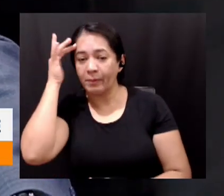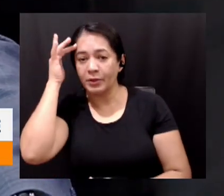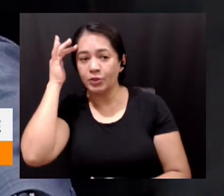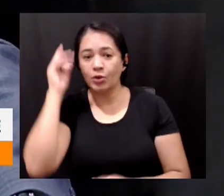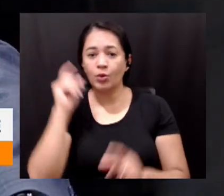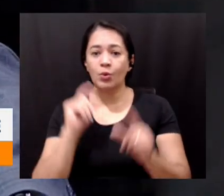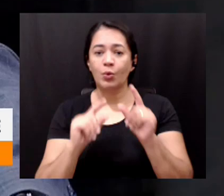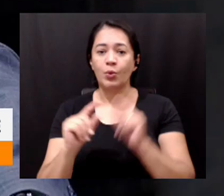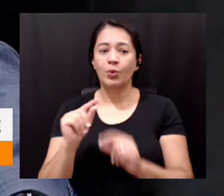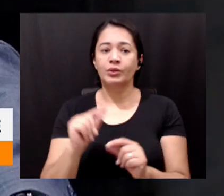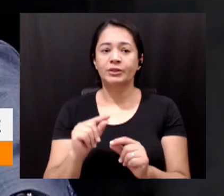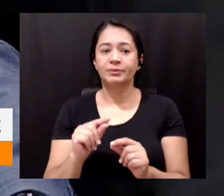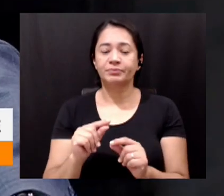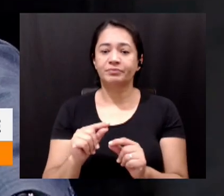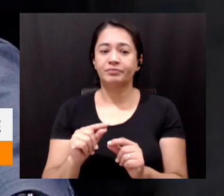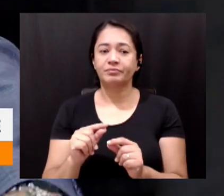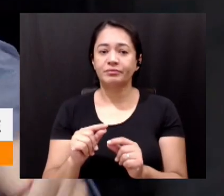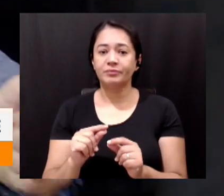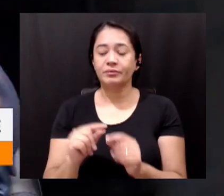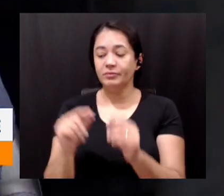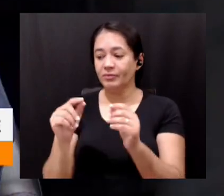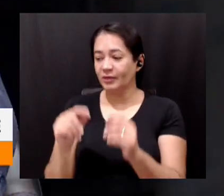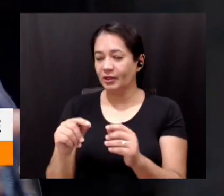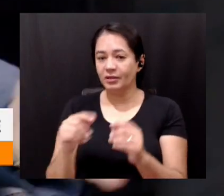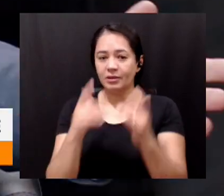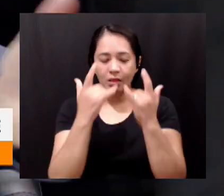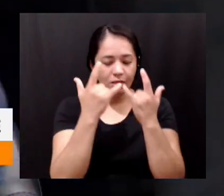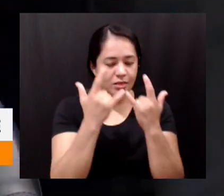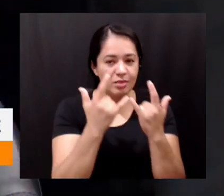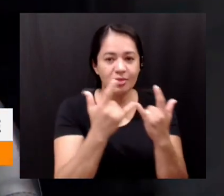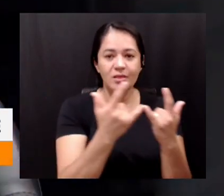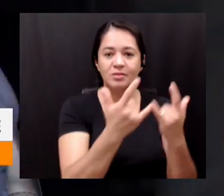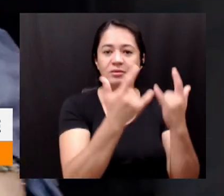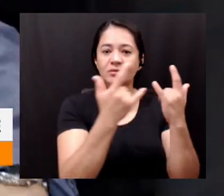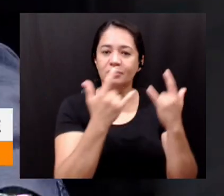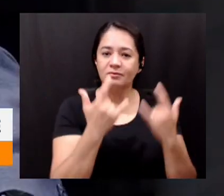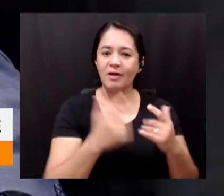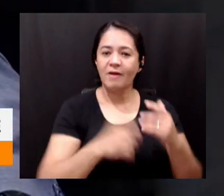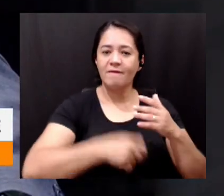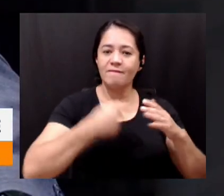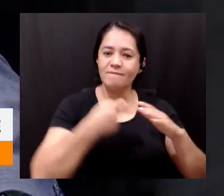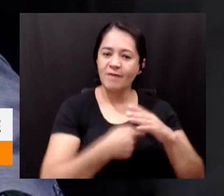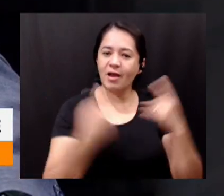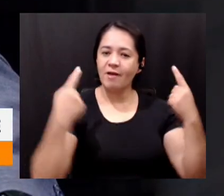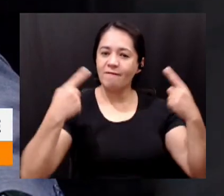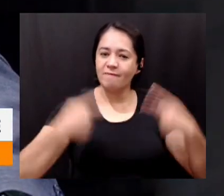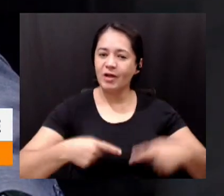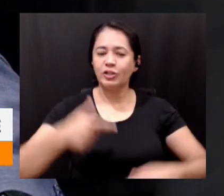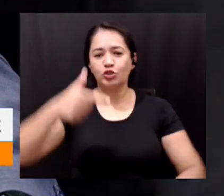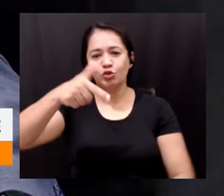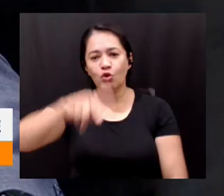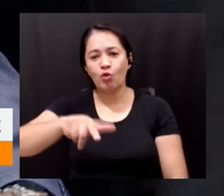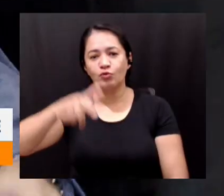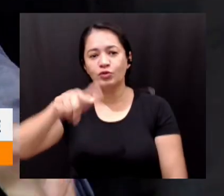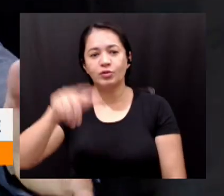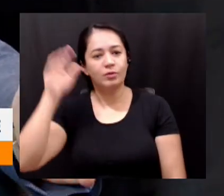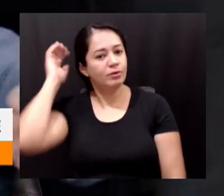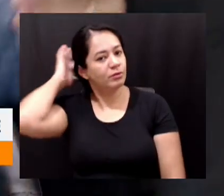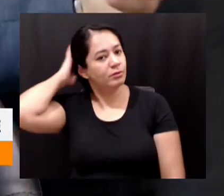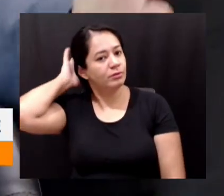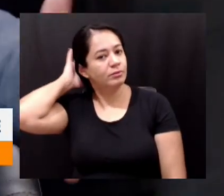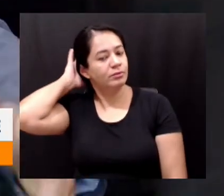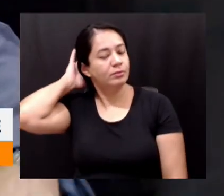se atraiam, né, por isso, e vá e faça esses jogos. Antigamente veio uma pergunta aqui de um telespectador, né,